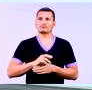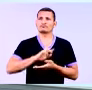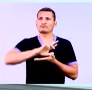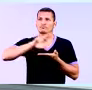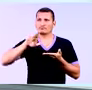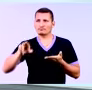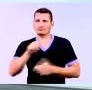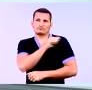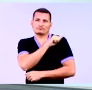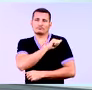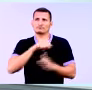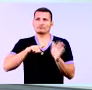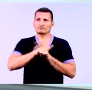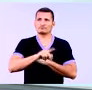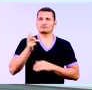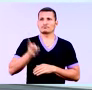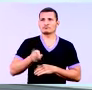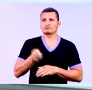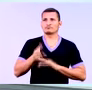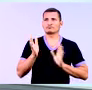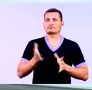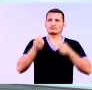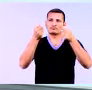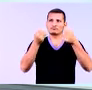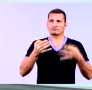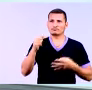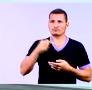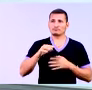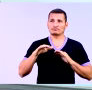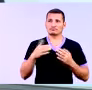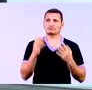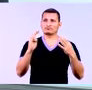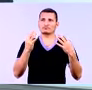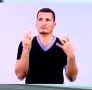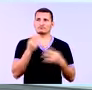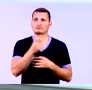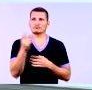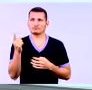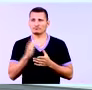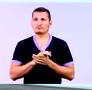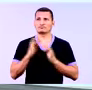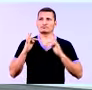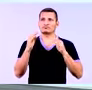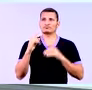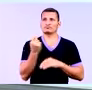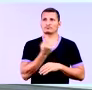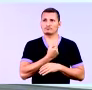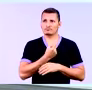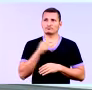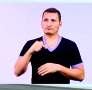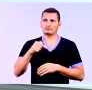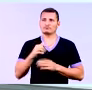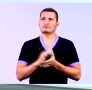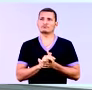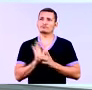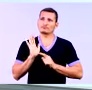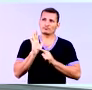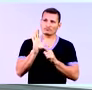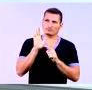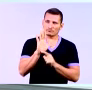mesma coisa que nós já tínhamos falado aqui. Então, eu chamo a atenção de vocês para o seguinte: todos nós estamos aqui para atendê-lo, né?